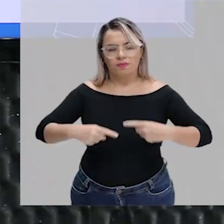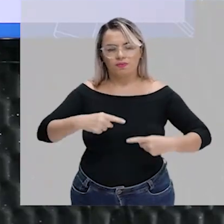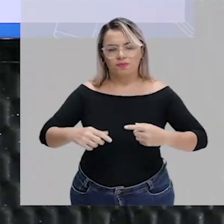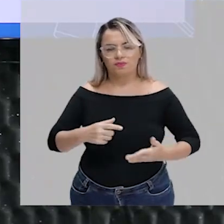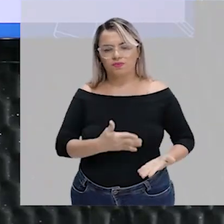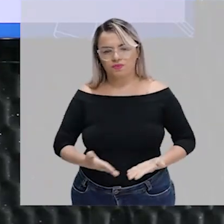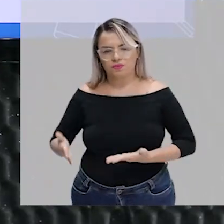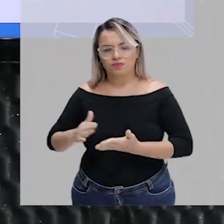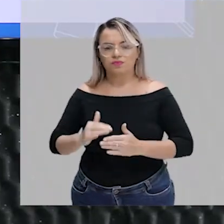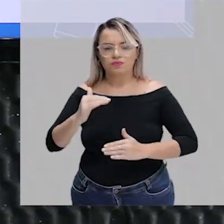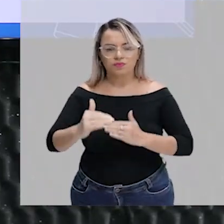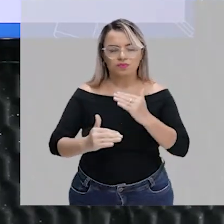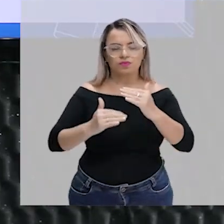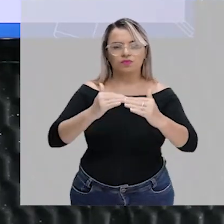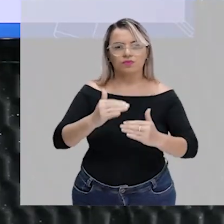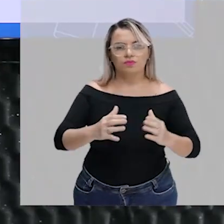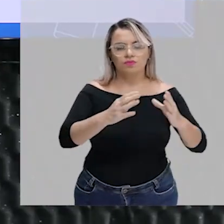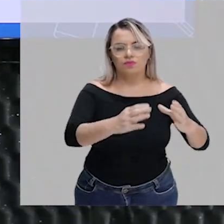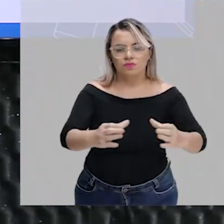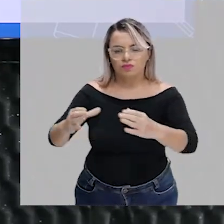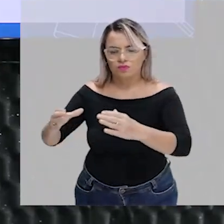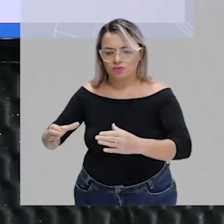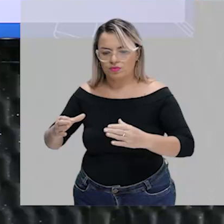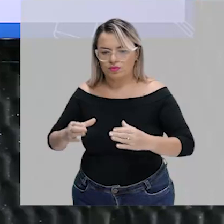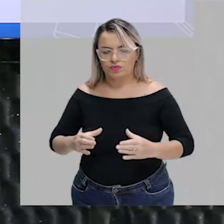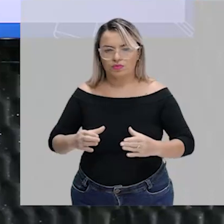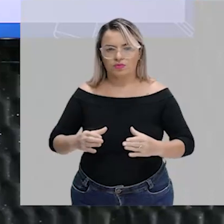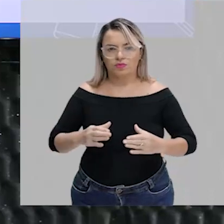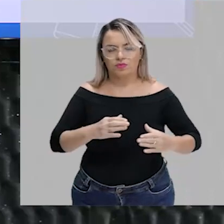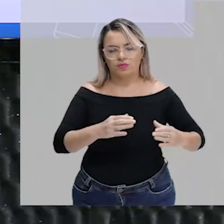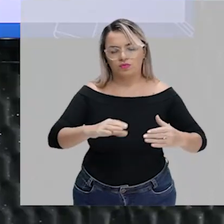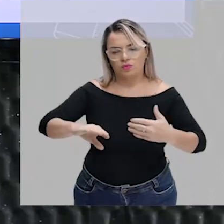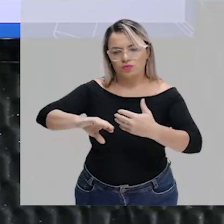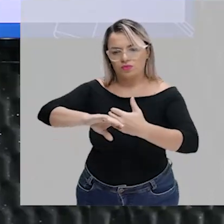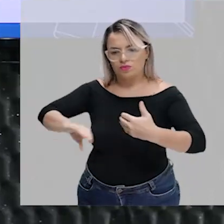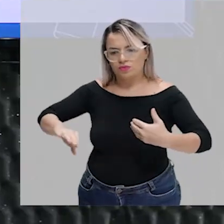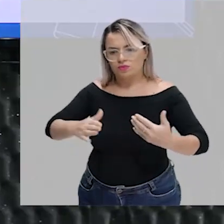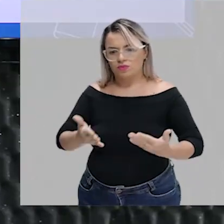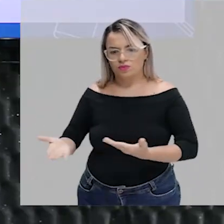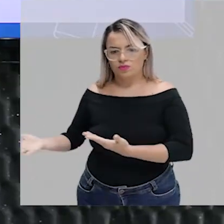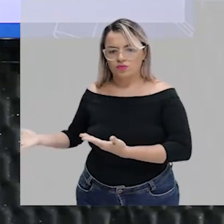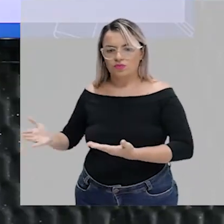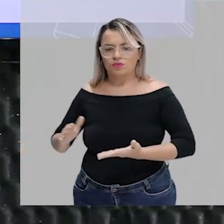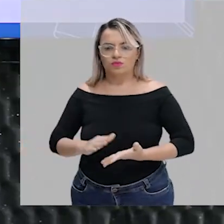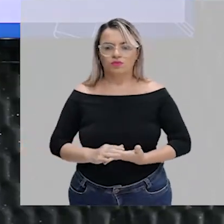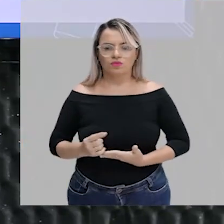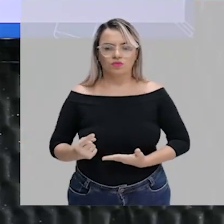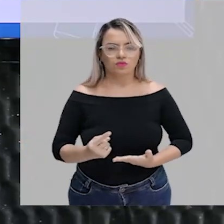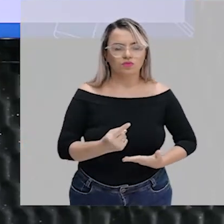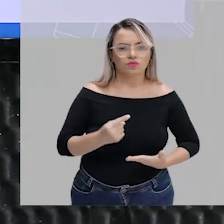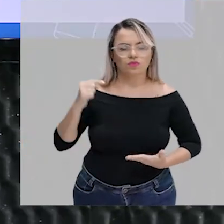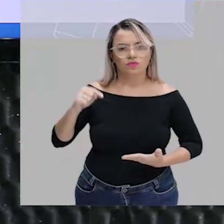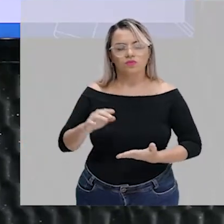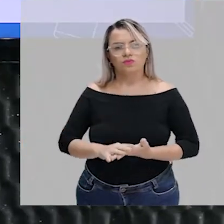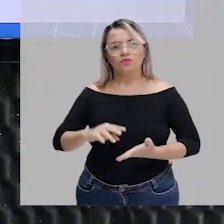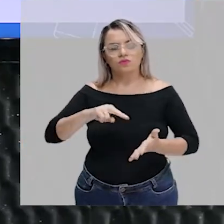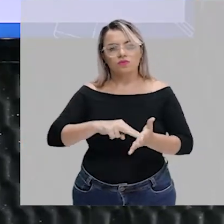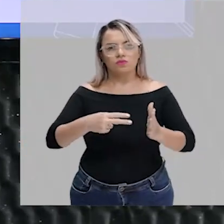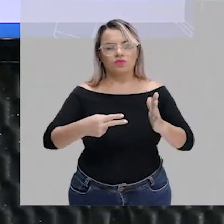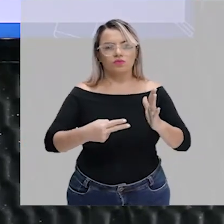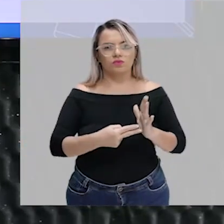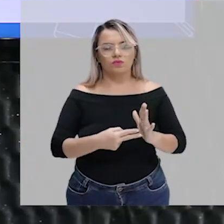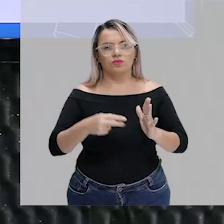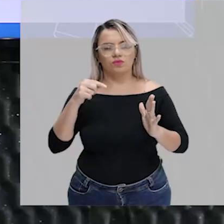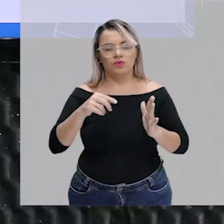Desenvolveu-se nessa época, nesses núcleos privados, um individualismo anárquico. Quando eu falo para ti de anarquia, nesse sentido aqui, quer